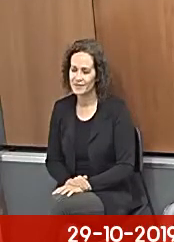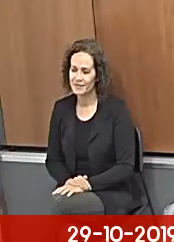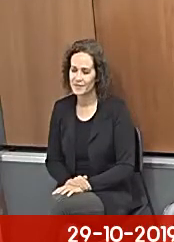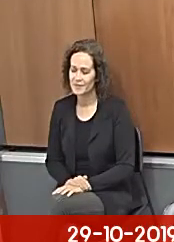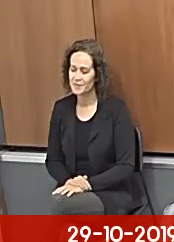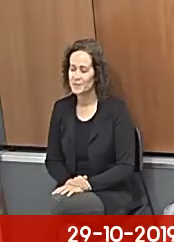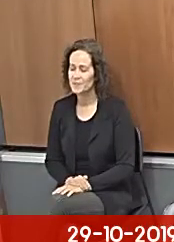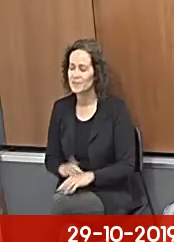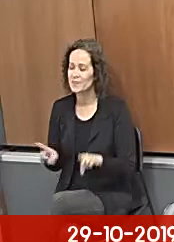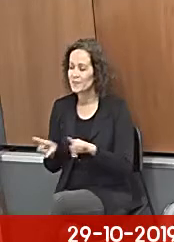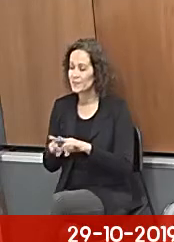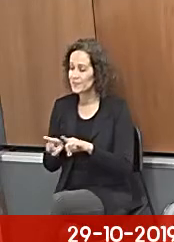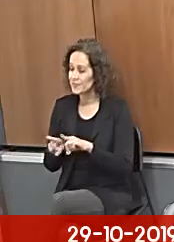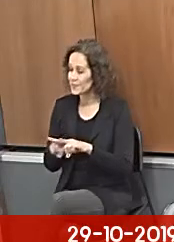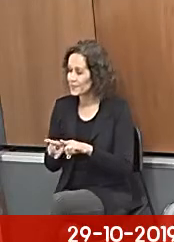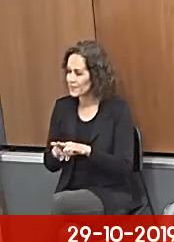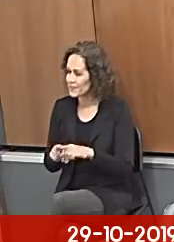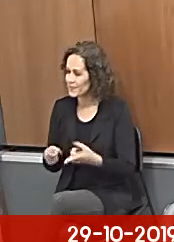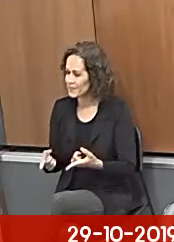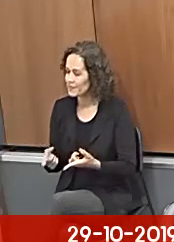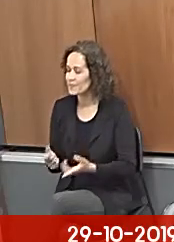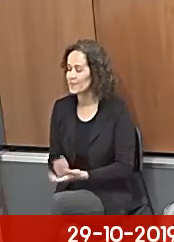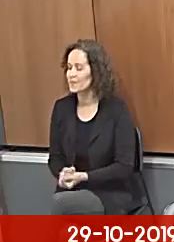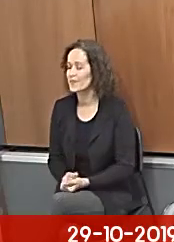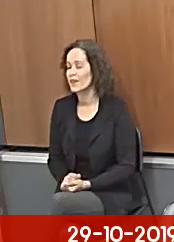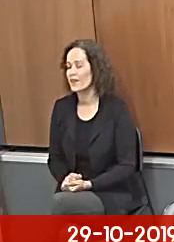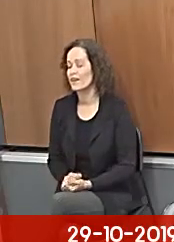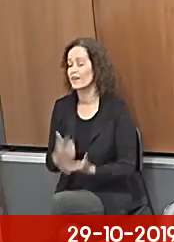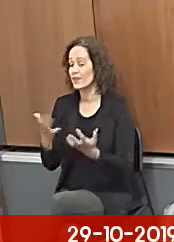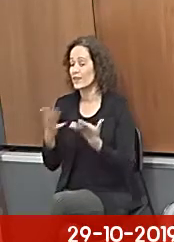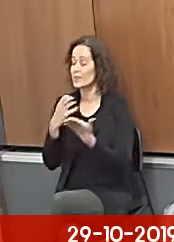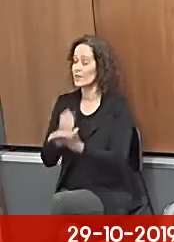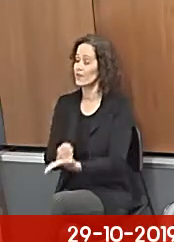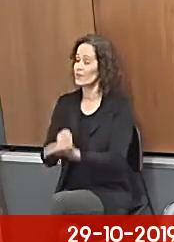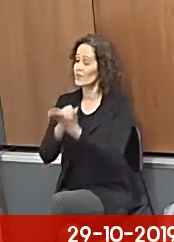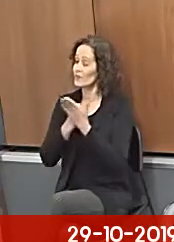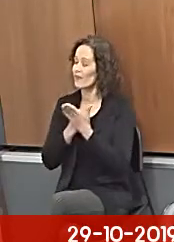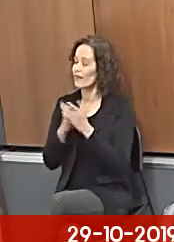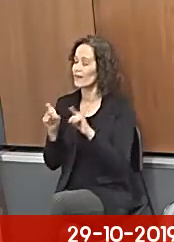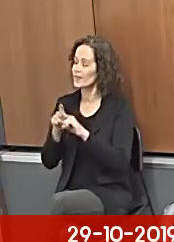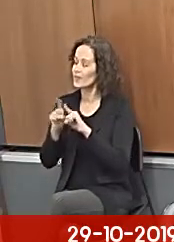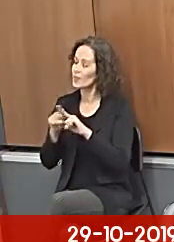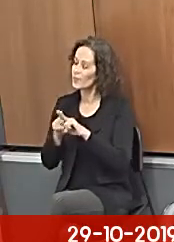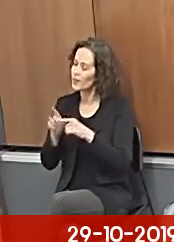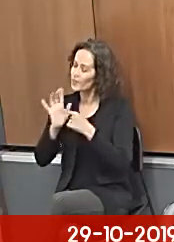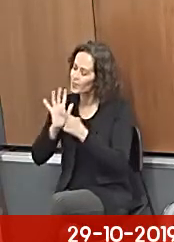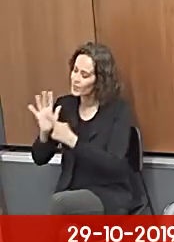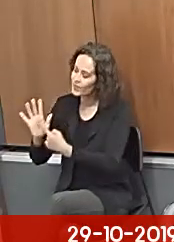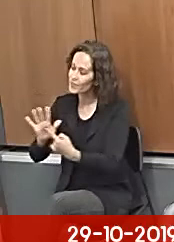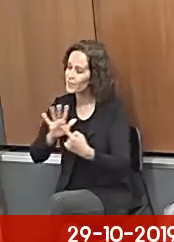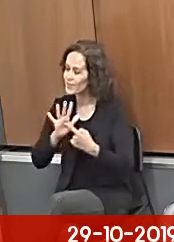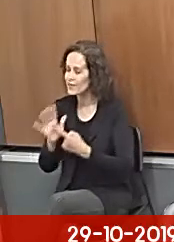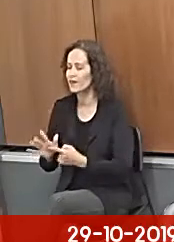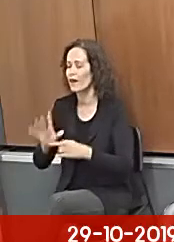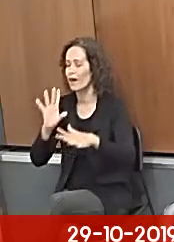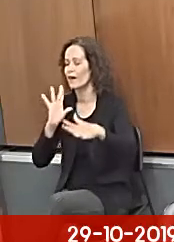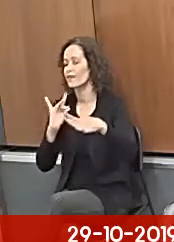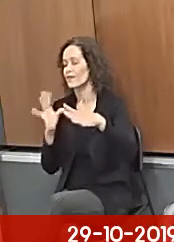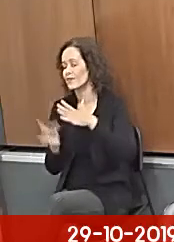A gente também procura não só nos ajudar, né, e levar essa palavra para outras pessoas. Alguns destaques na mídia, né,